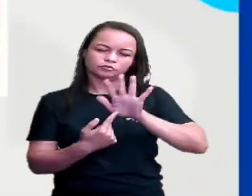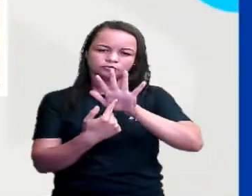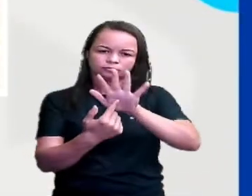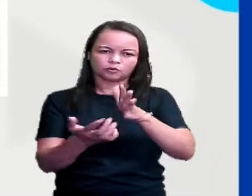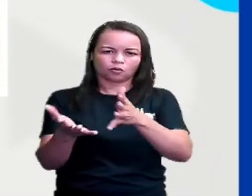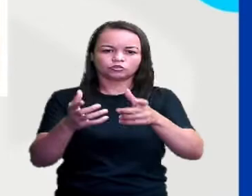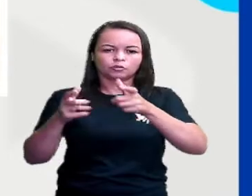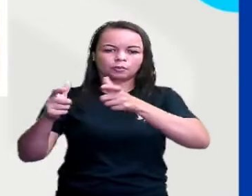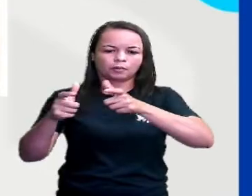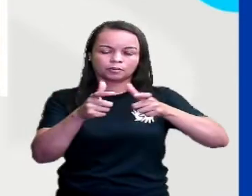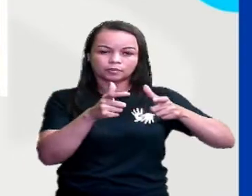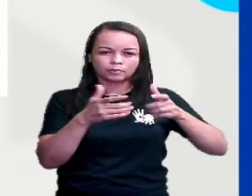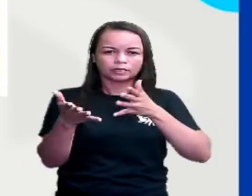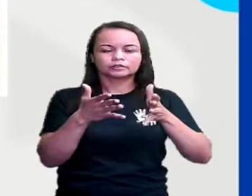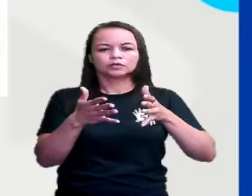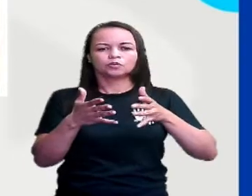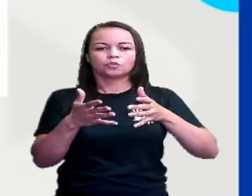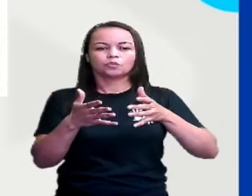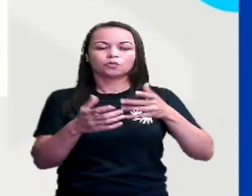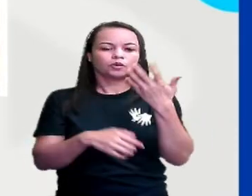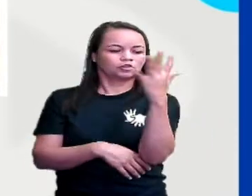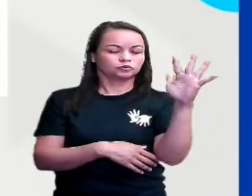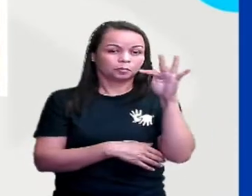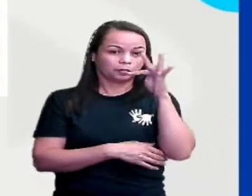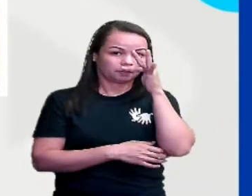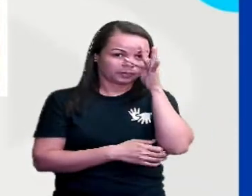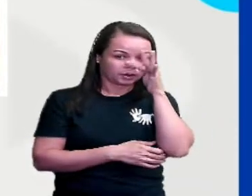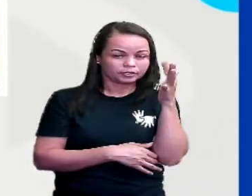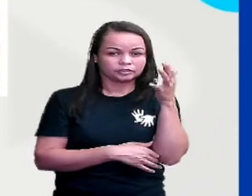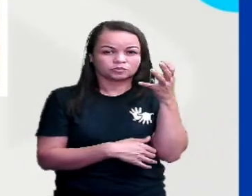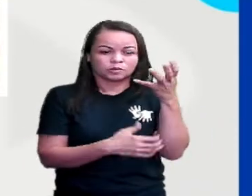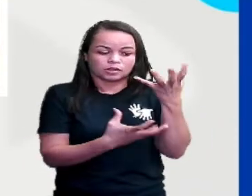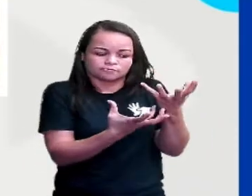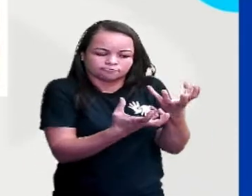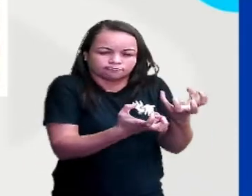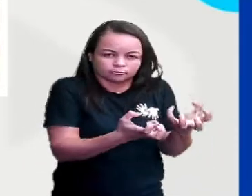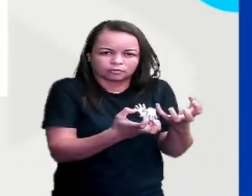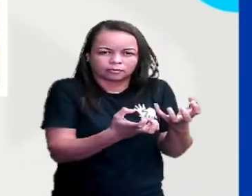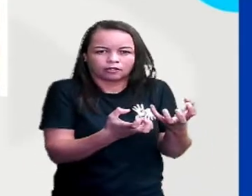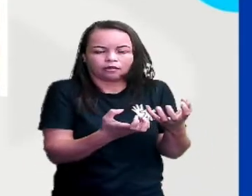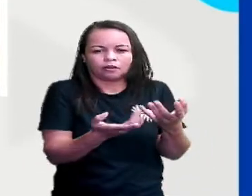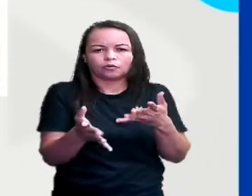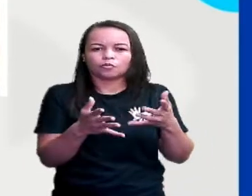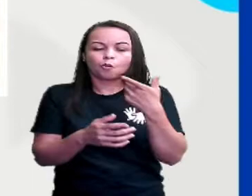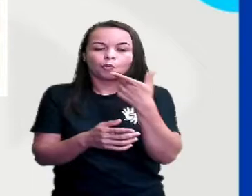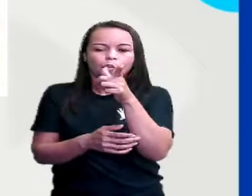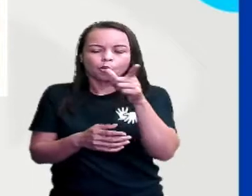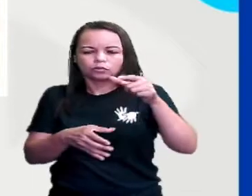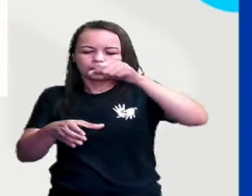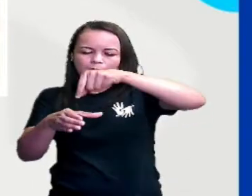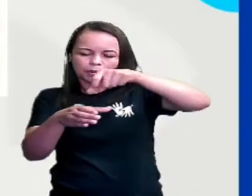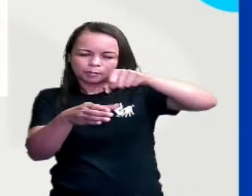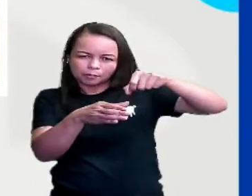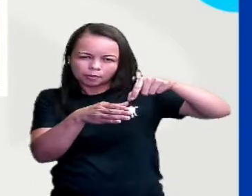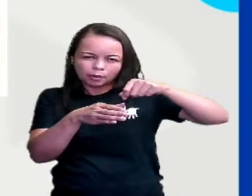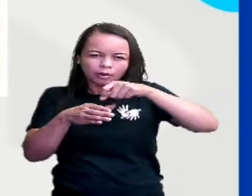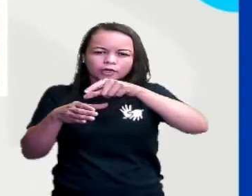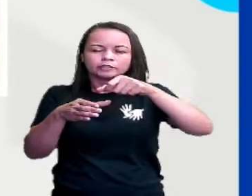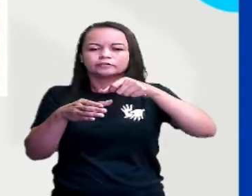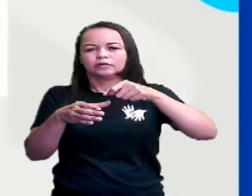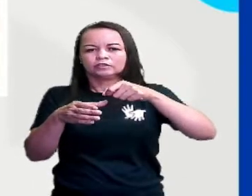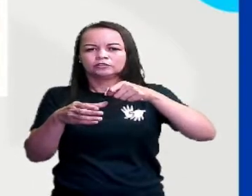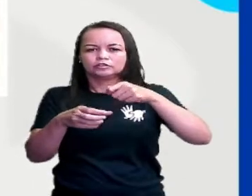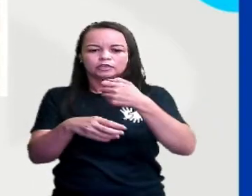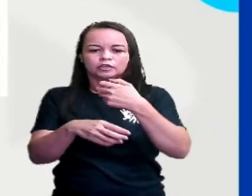de ambientes mais secos, outras plantas que são cultivadas, né, através de plantações, de